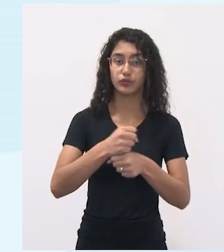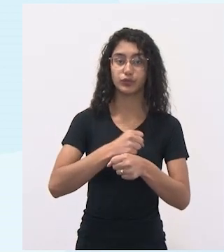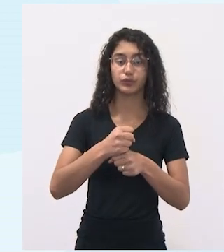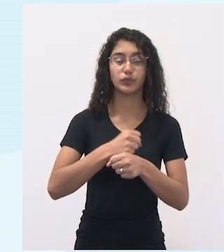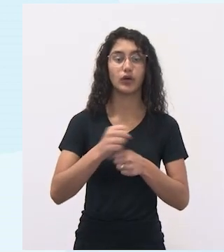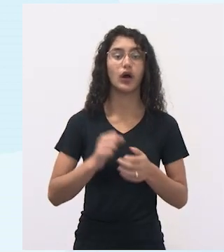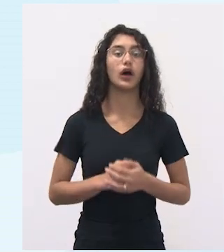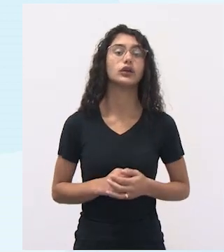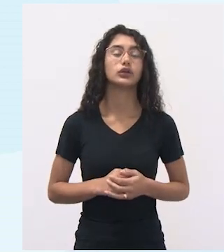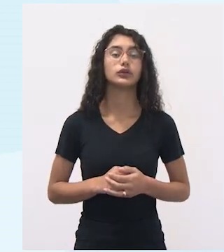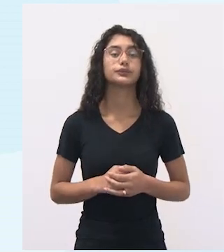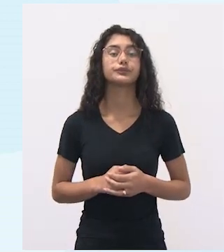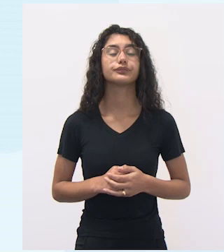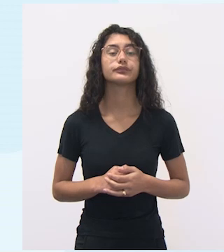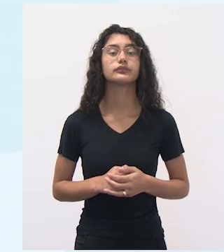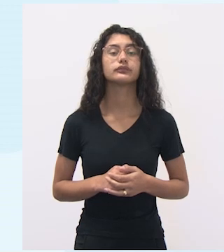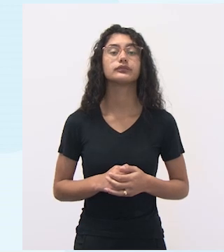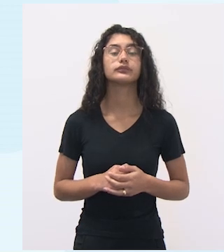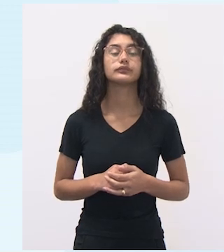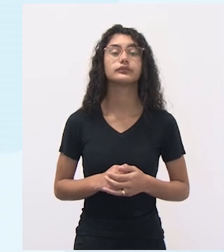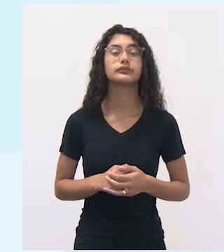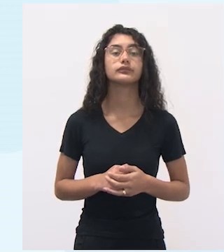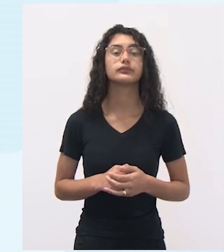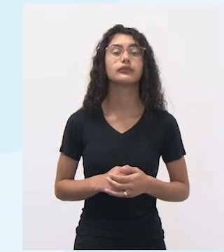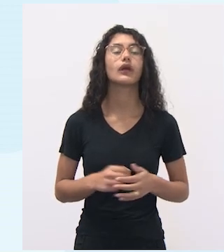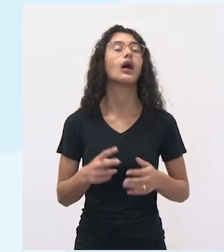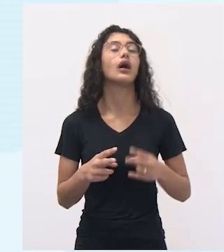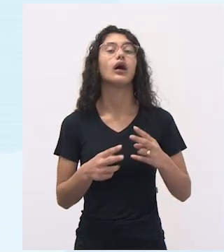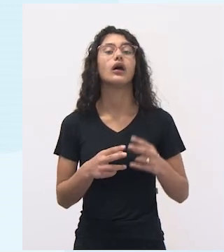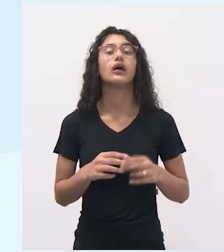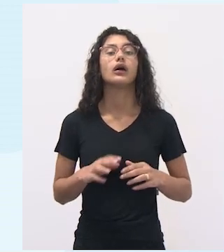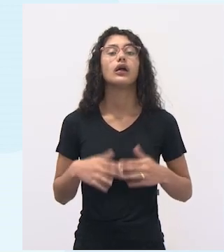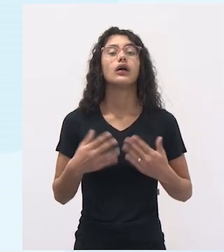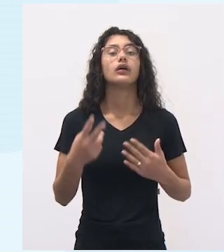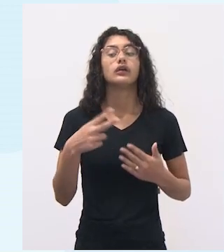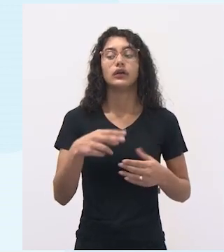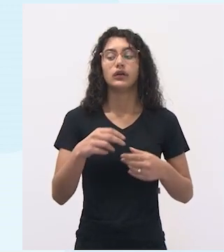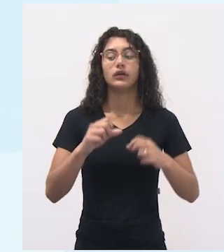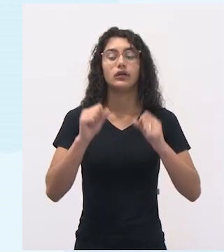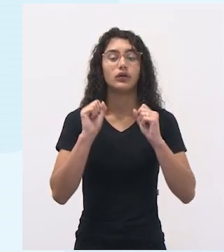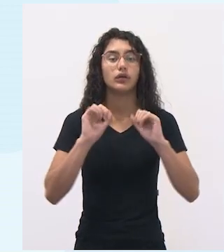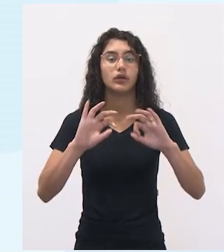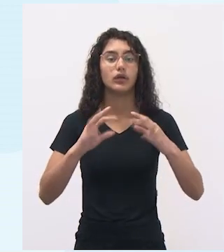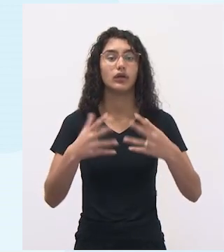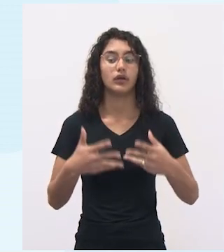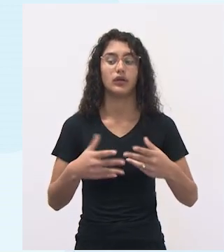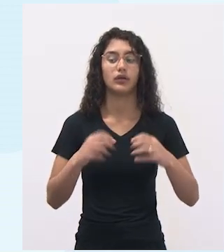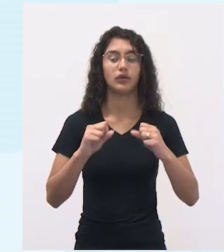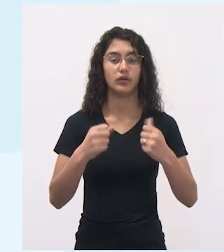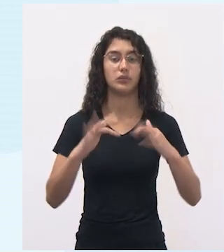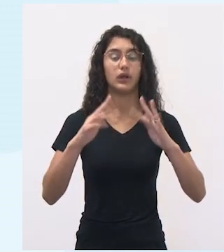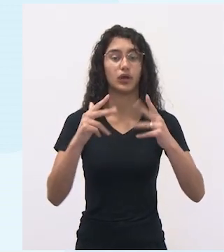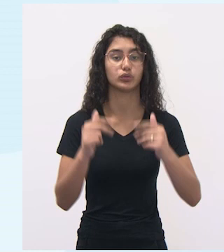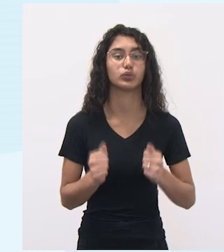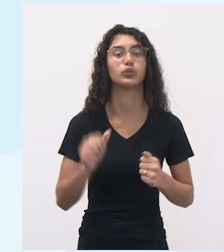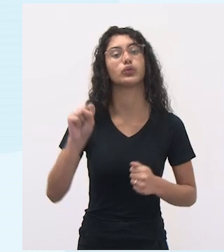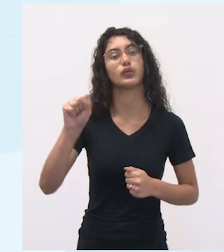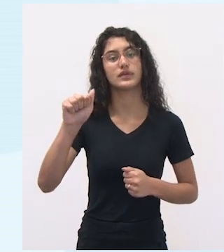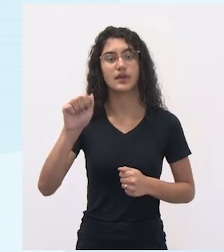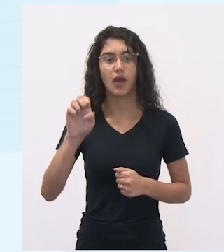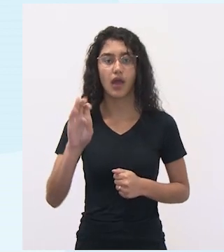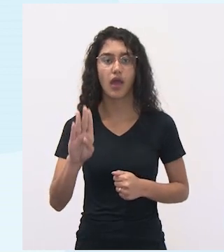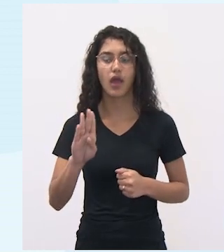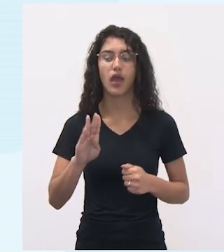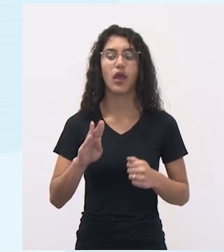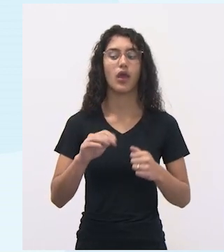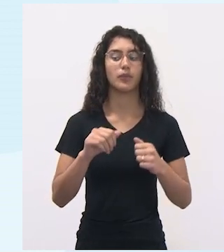um apanhado a respeito do olhar, a respeito do SAEB, das ações pedagógicas que nós temos,